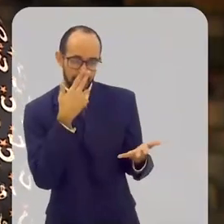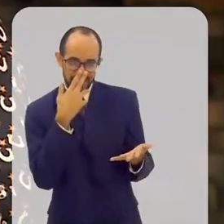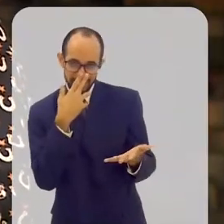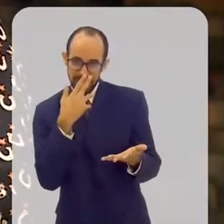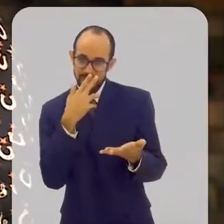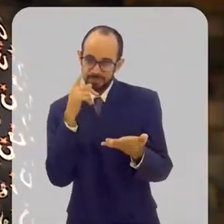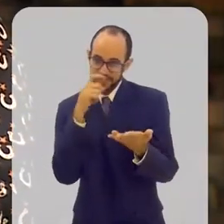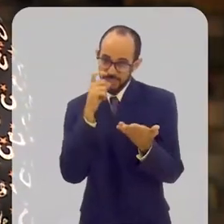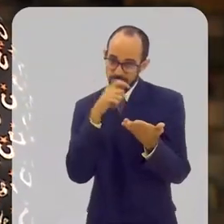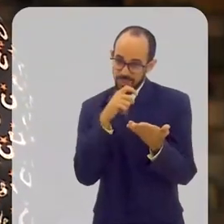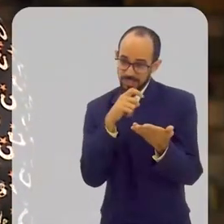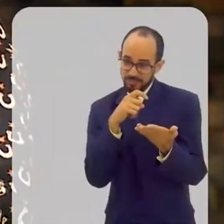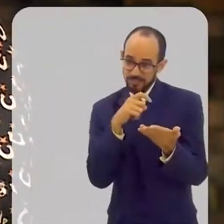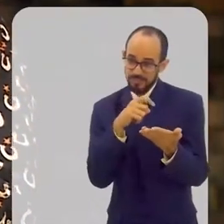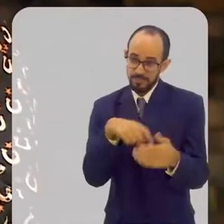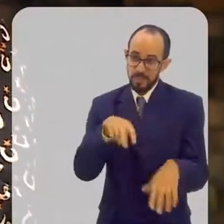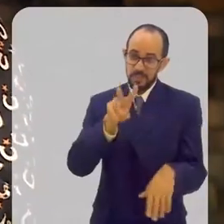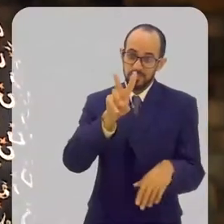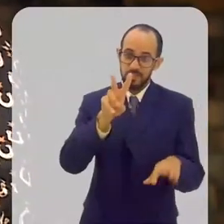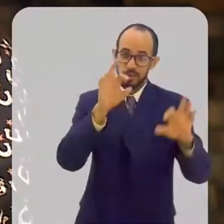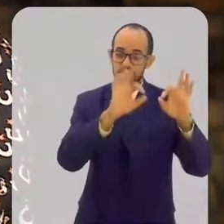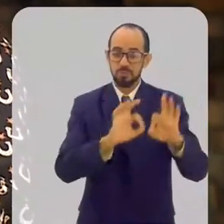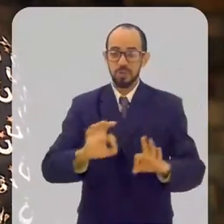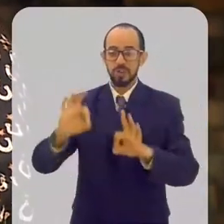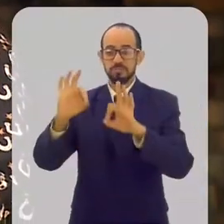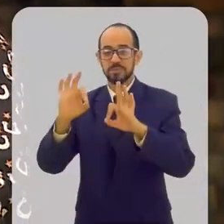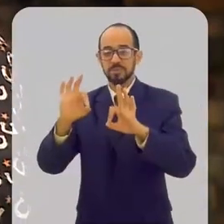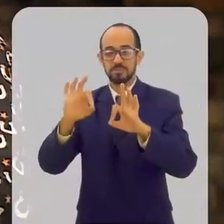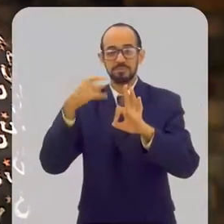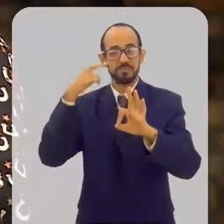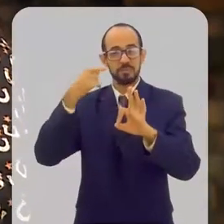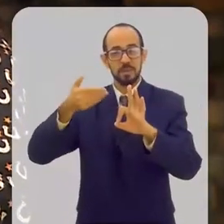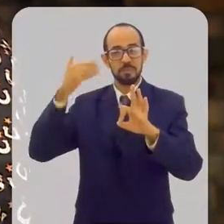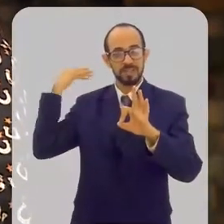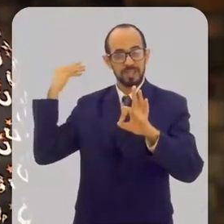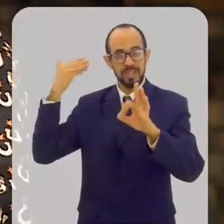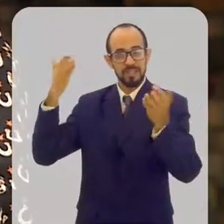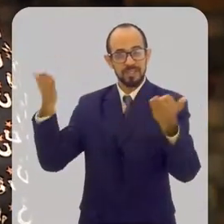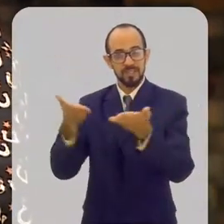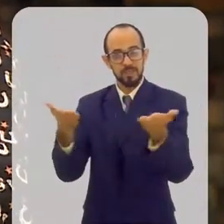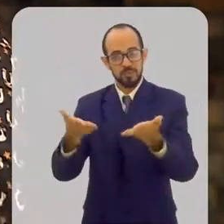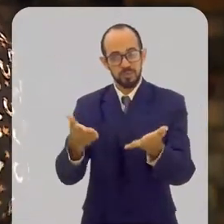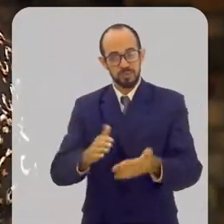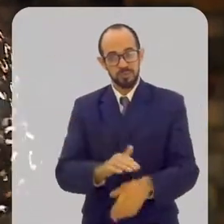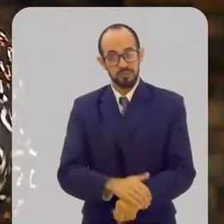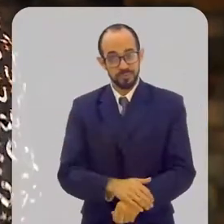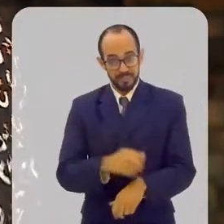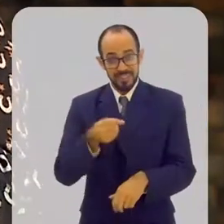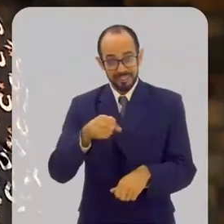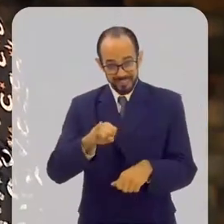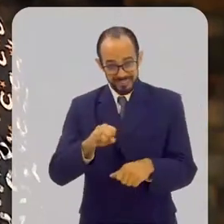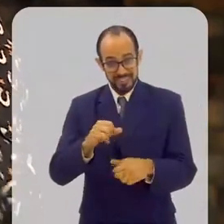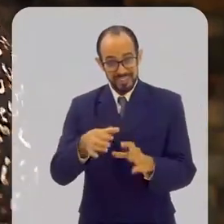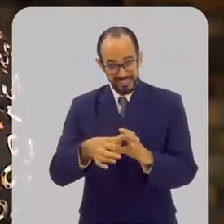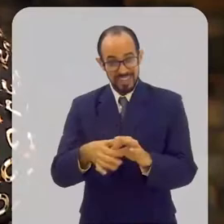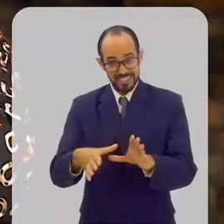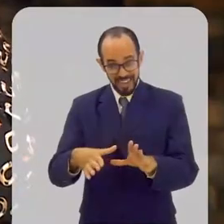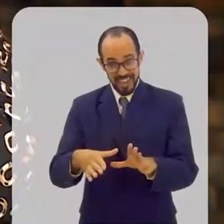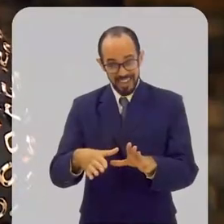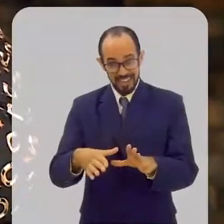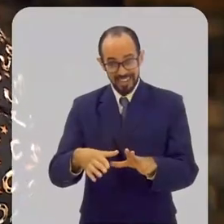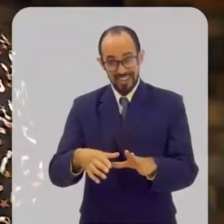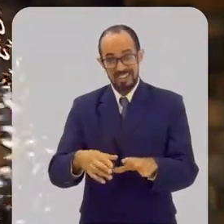mentira. Dois programas. Semana passada, hoje. E se deixasse, a gente ia